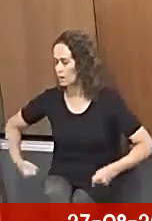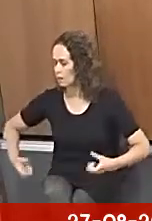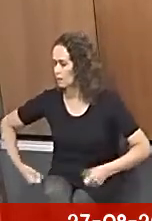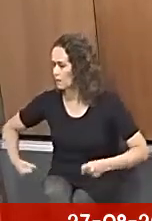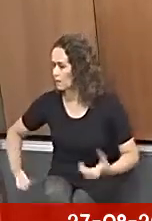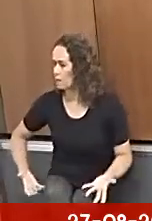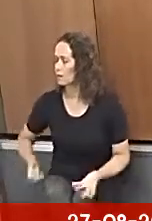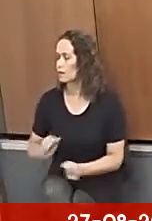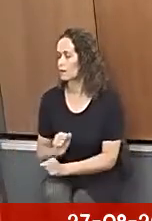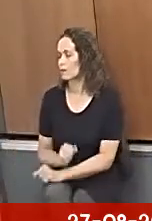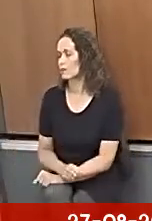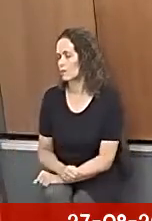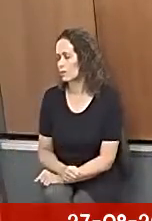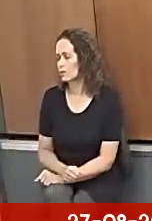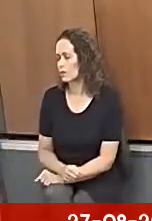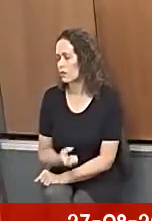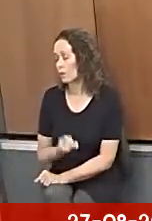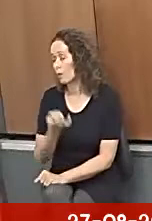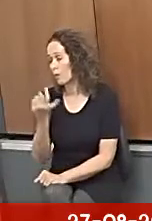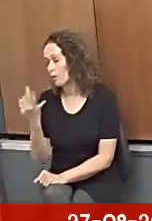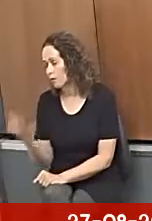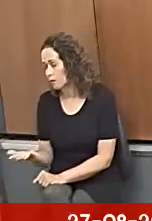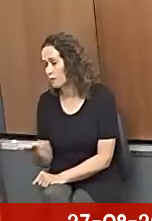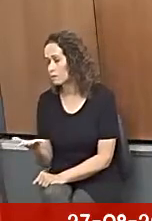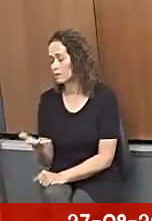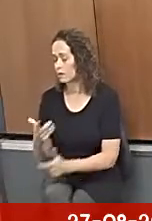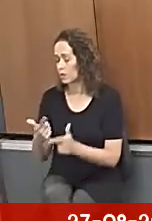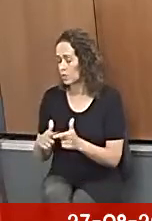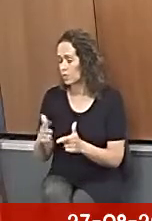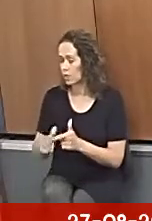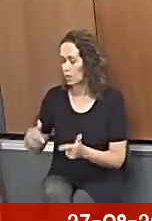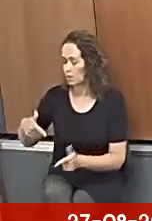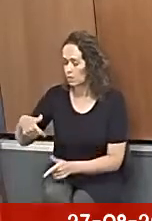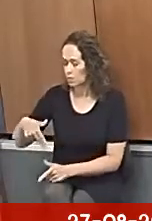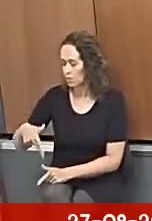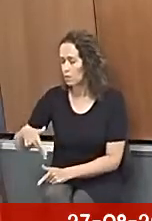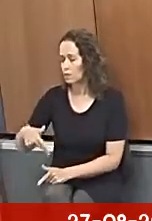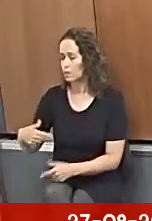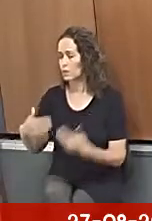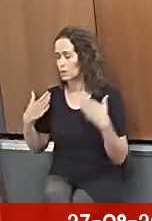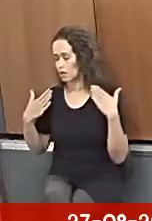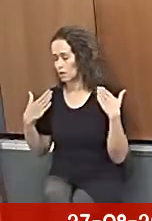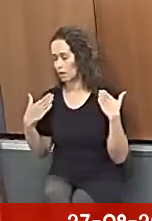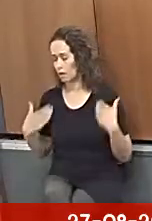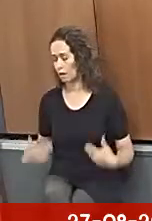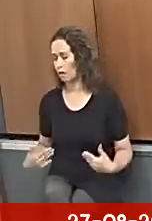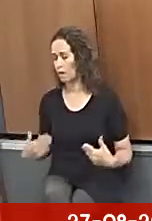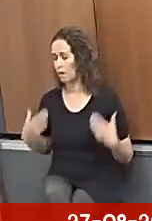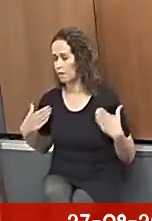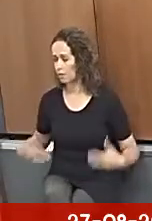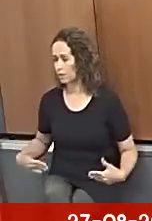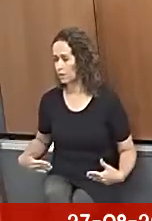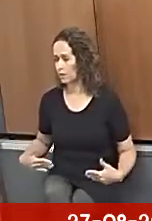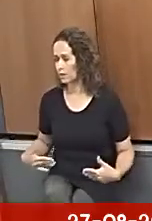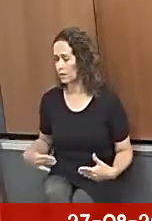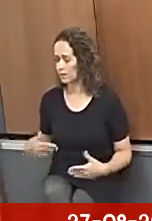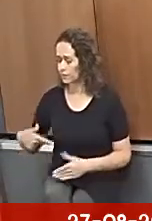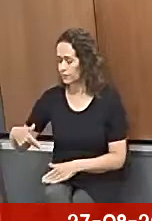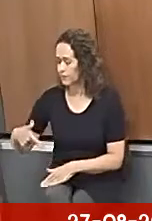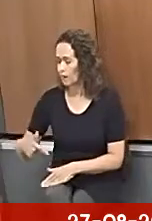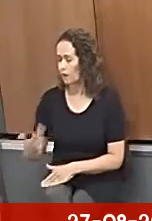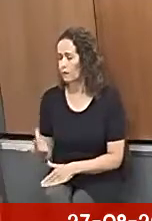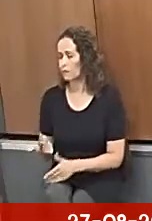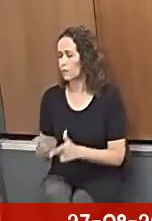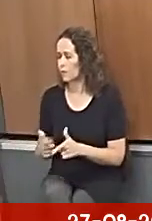que tem é mobilidade reduzida você tem que ter eu acho que é um cessar-fogo pocinho de 60.000 ligar lugares